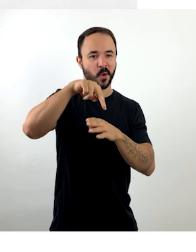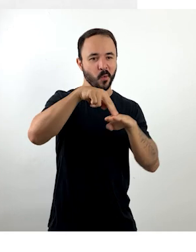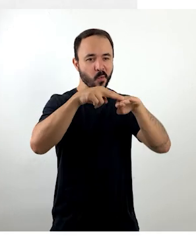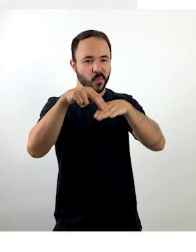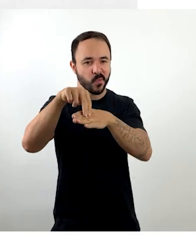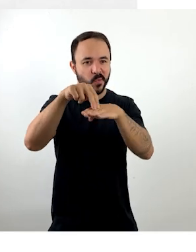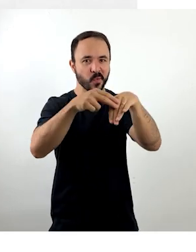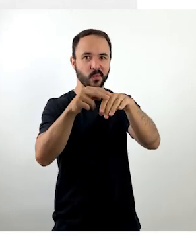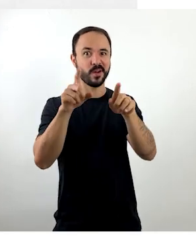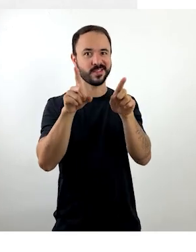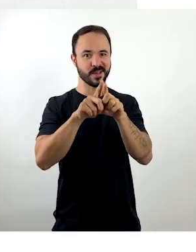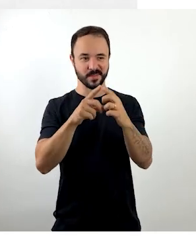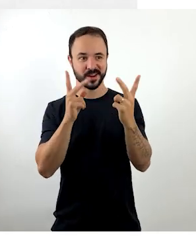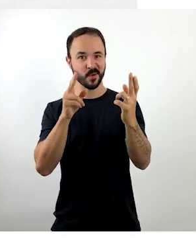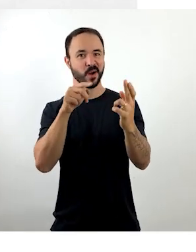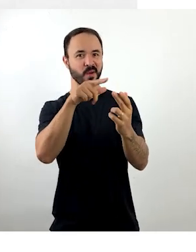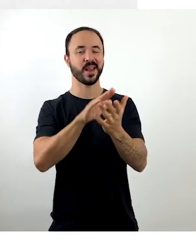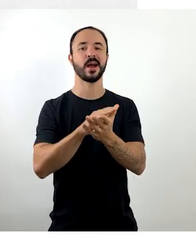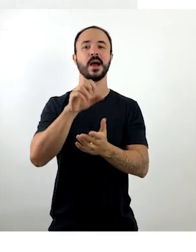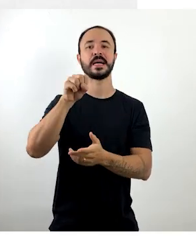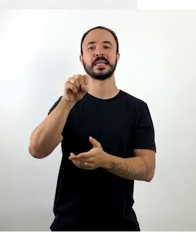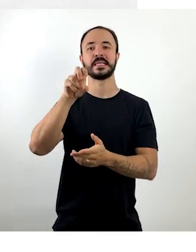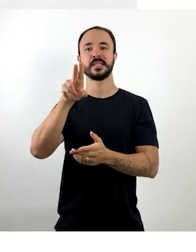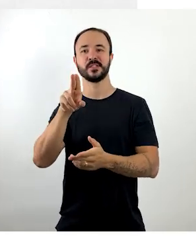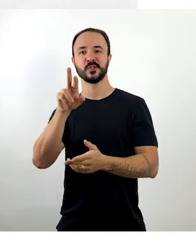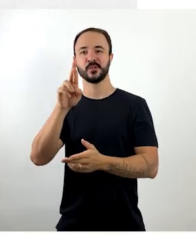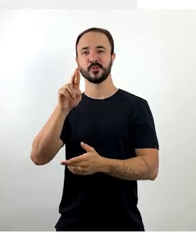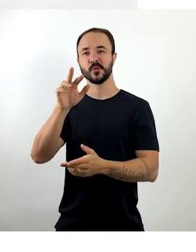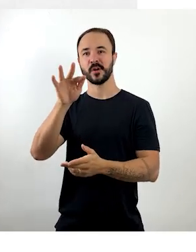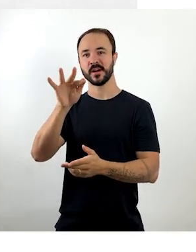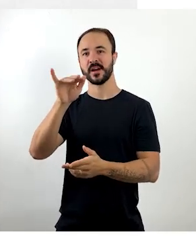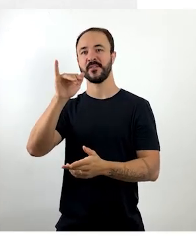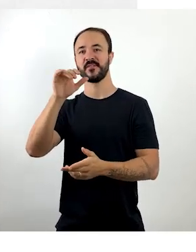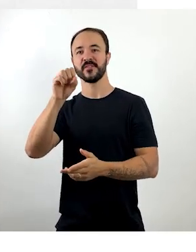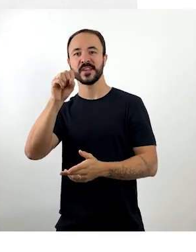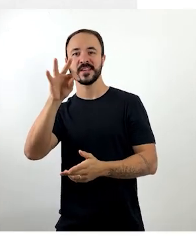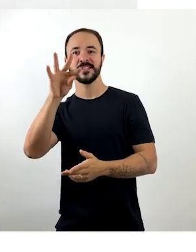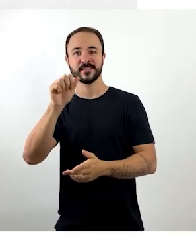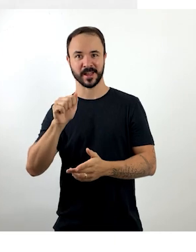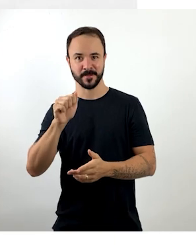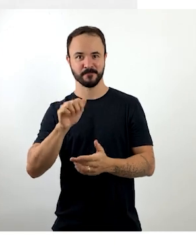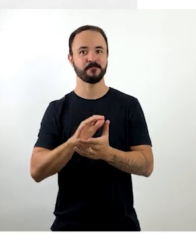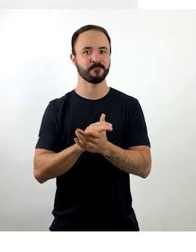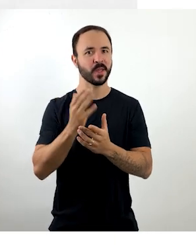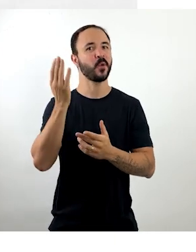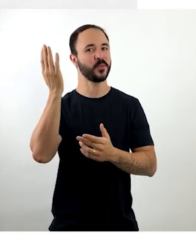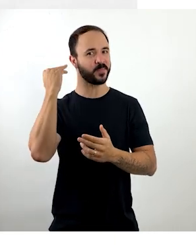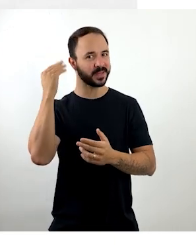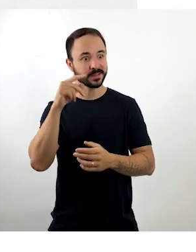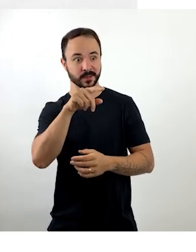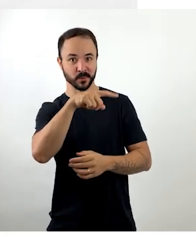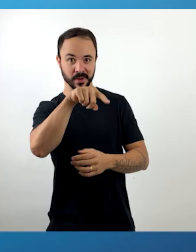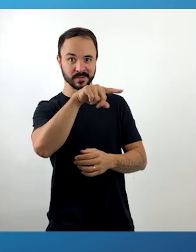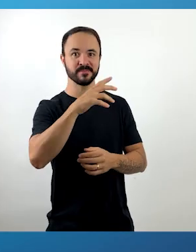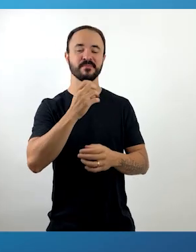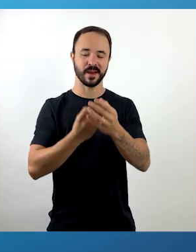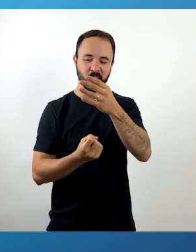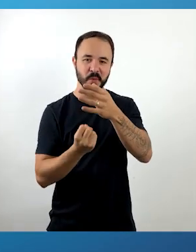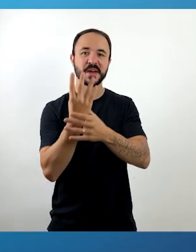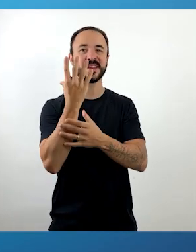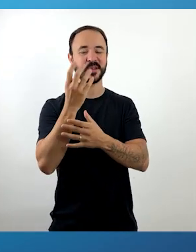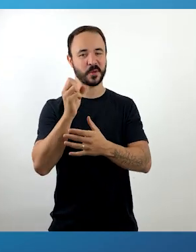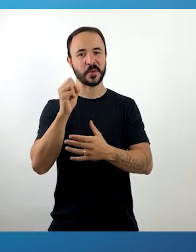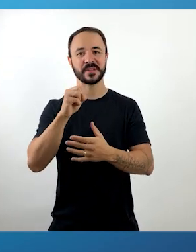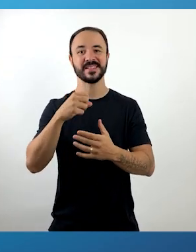surfistas tá você já já imaginava essa esse início dessa modalidade então o surf dando aí